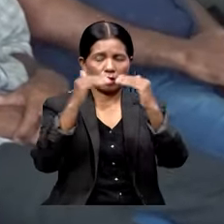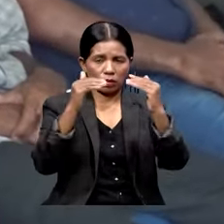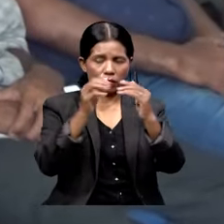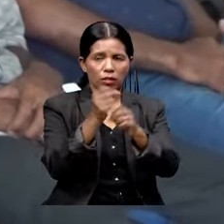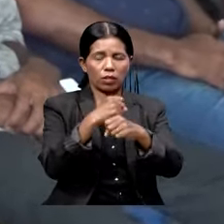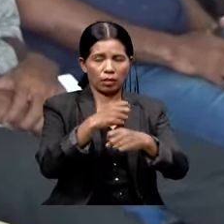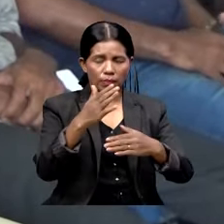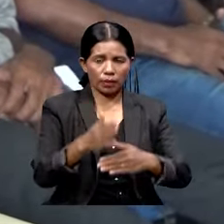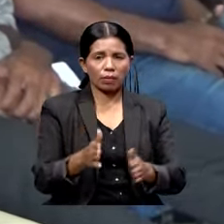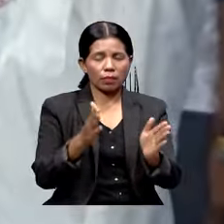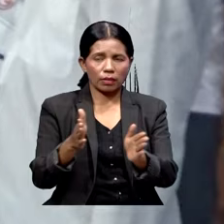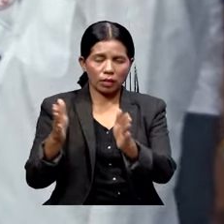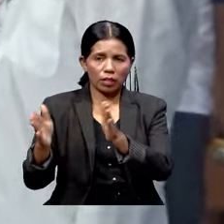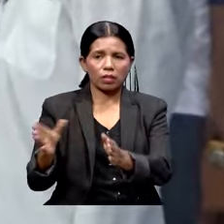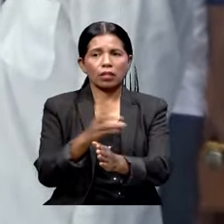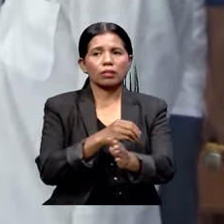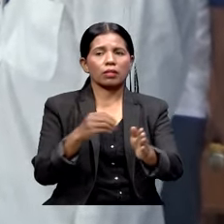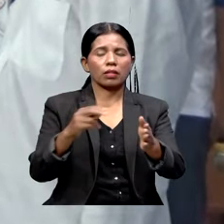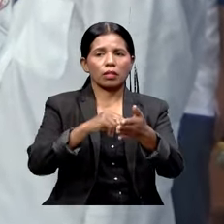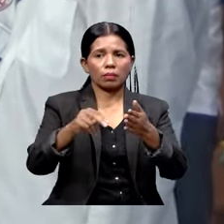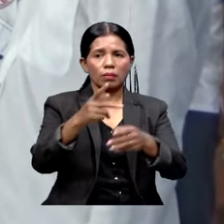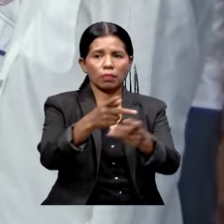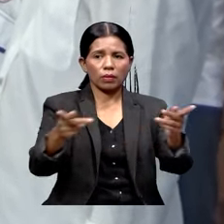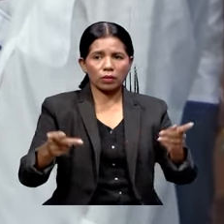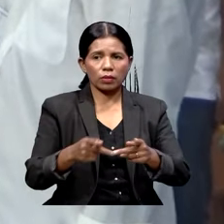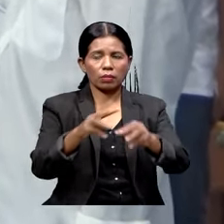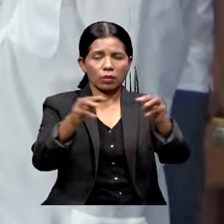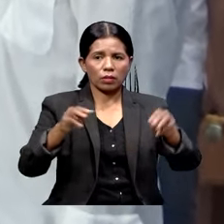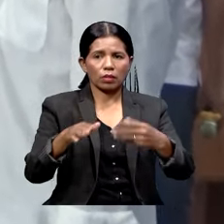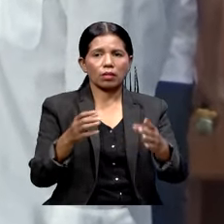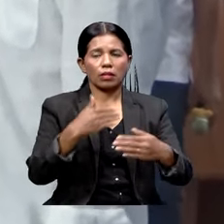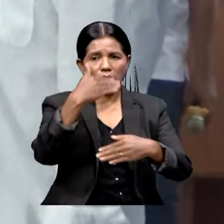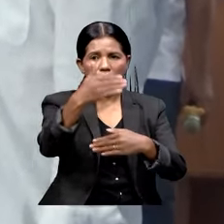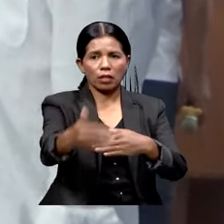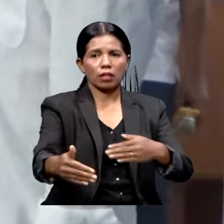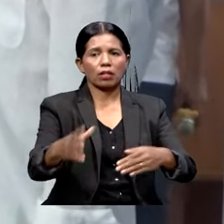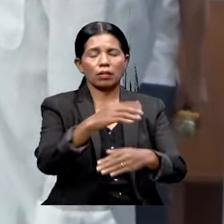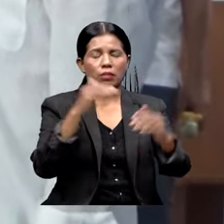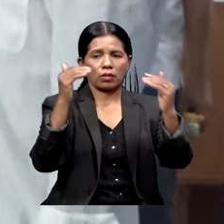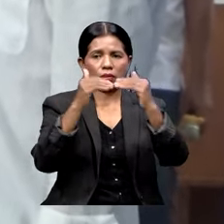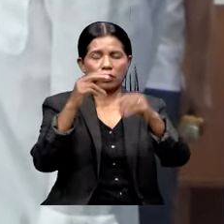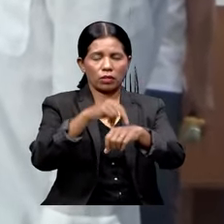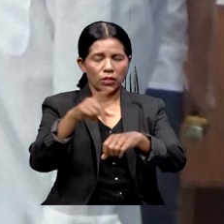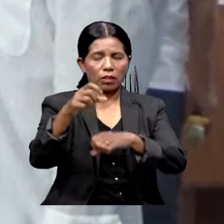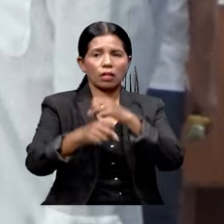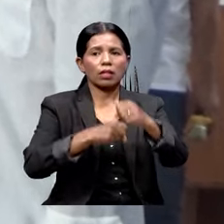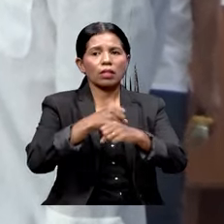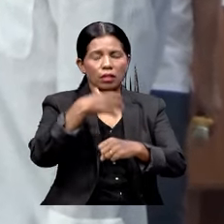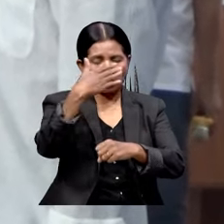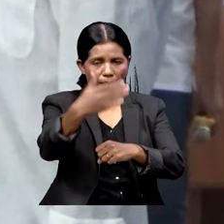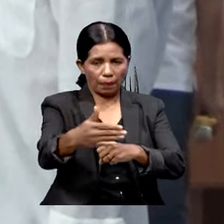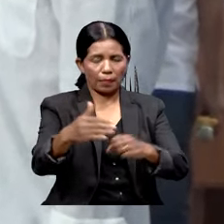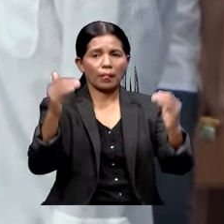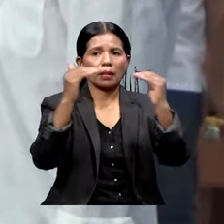tuhalo preparação da conferência nível posto no município antes hackat ba Congresso Nacional e atinan oin. Encontro na